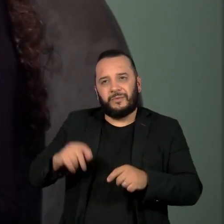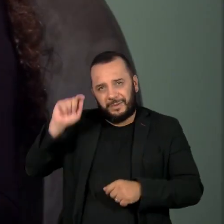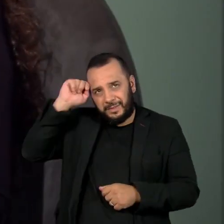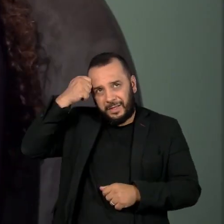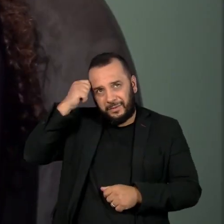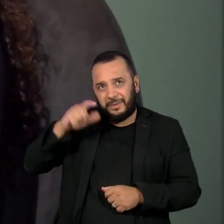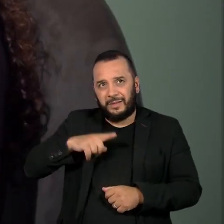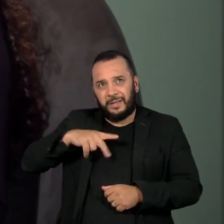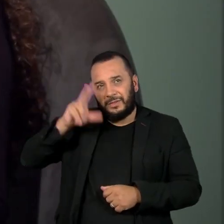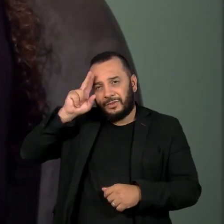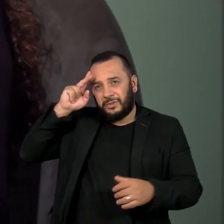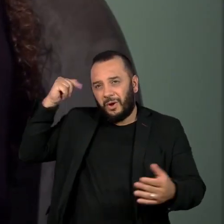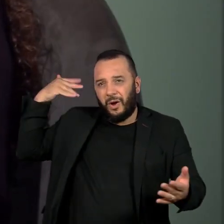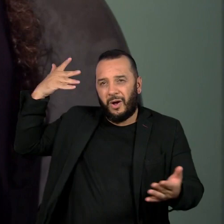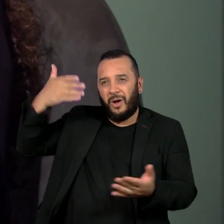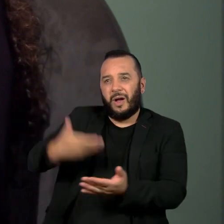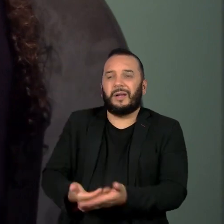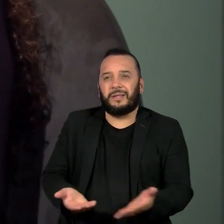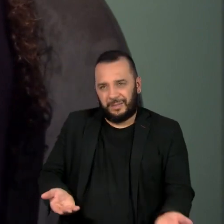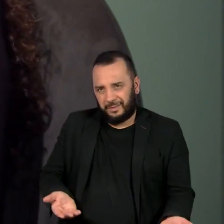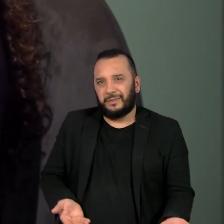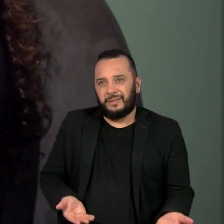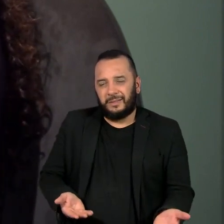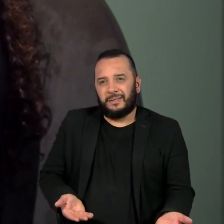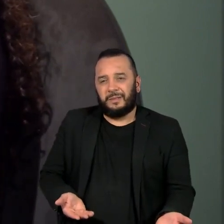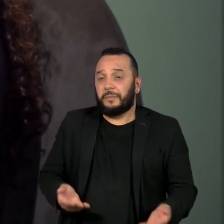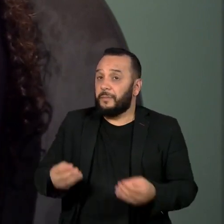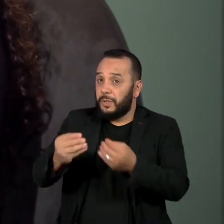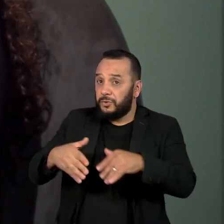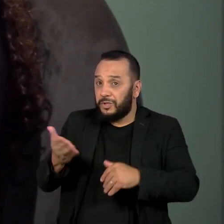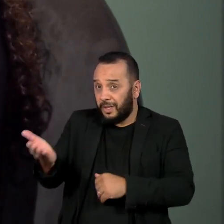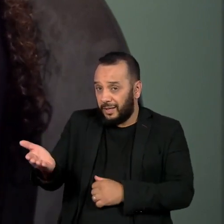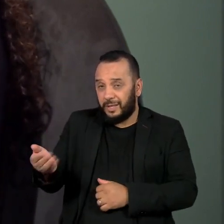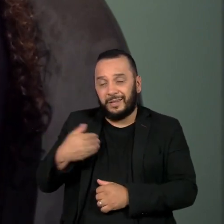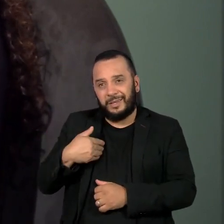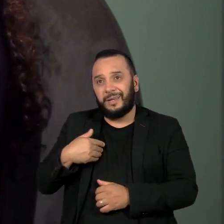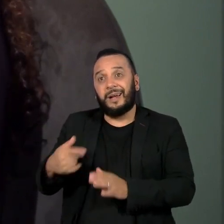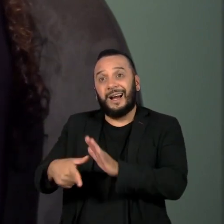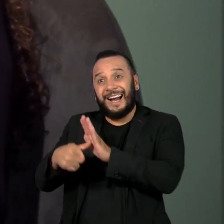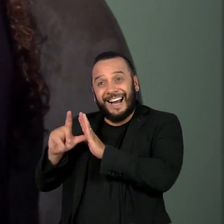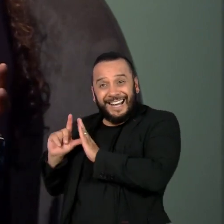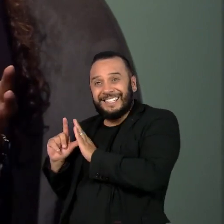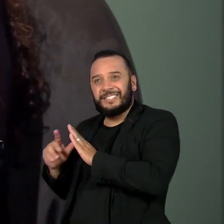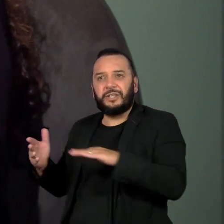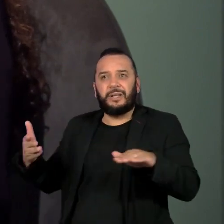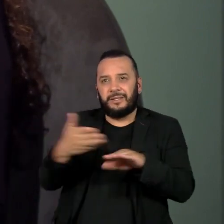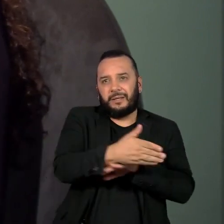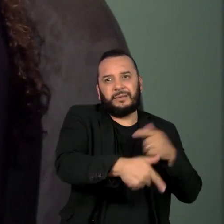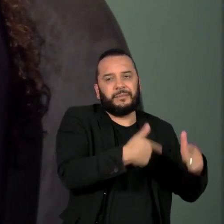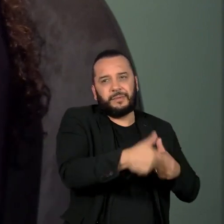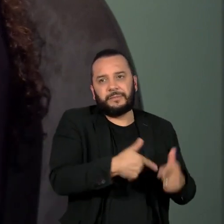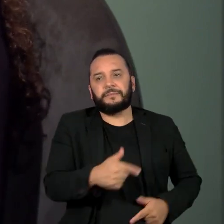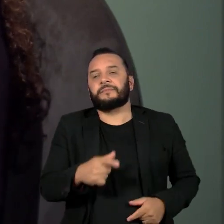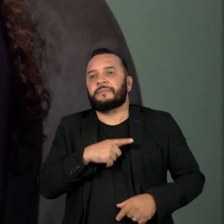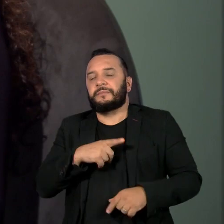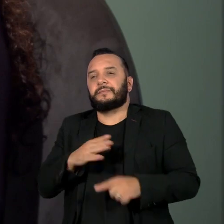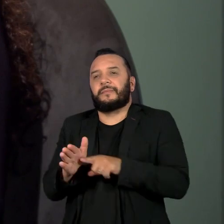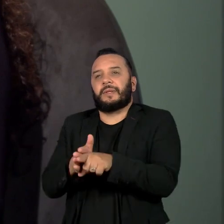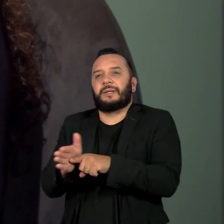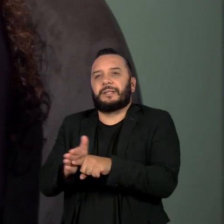histórica, né, muito grande, elas afetam esse profissional antes dele chegar no mercado. Então, essa pesquisa ela ilustra o